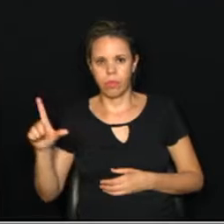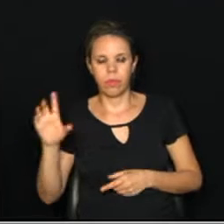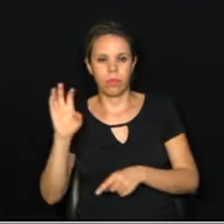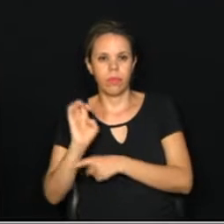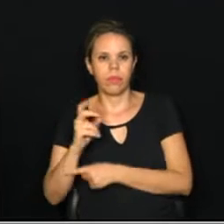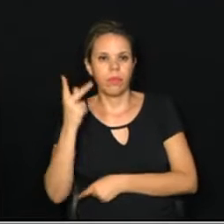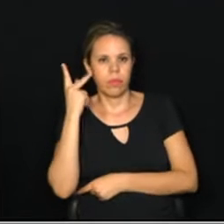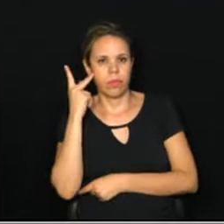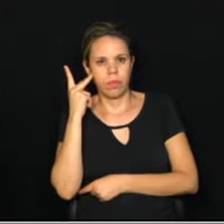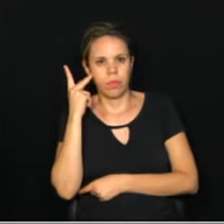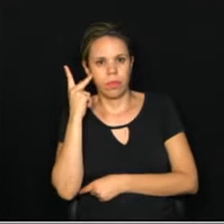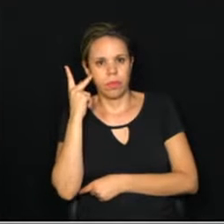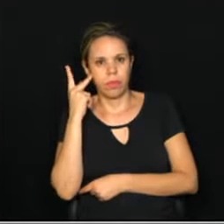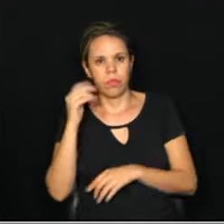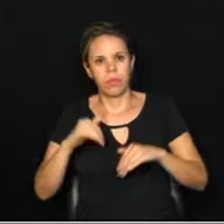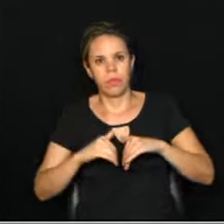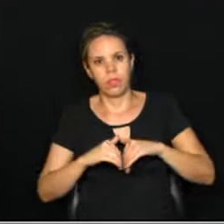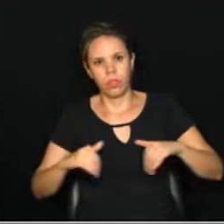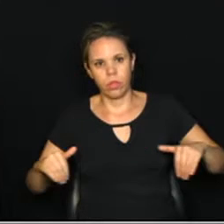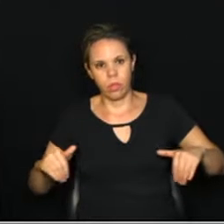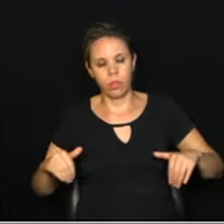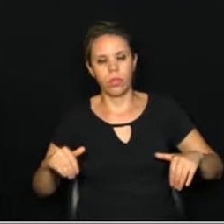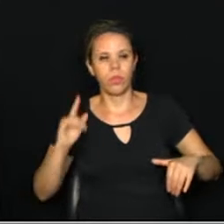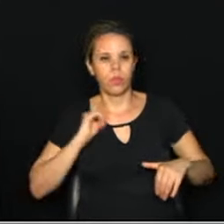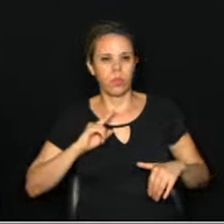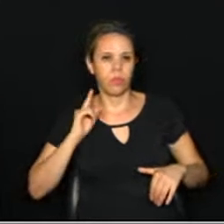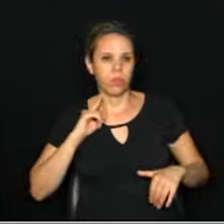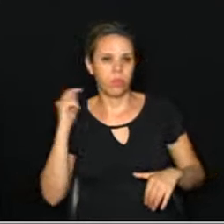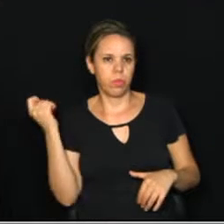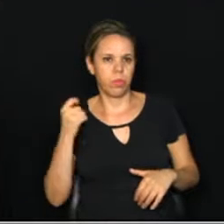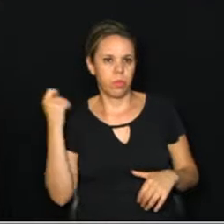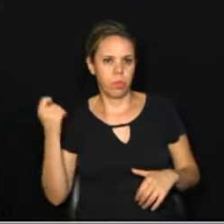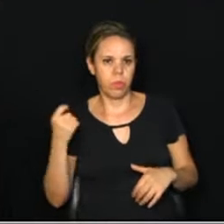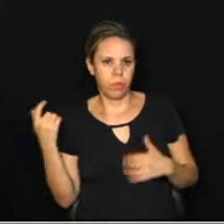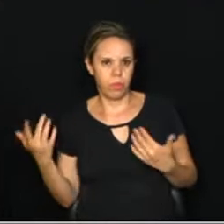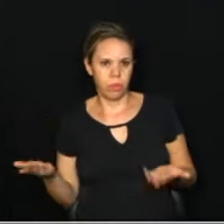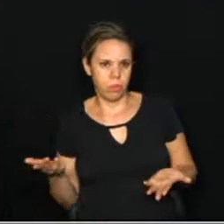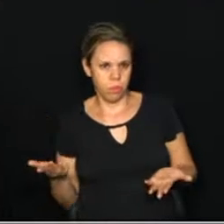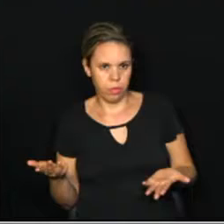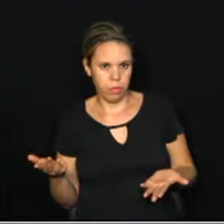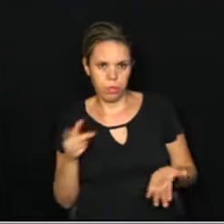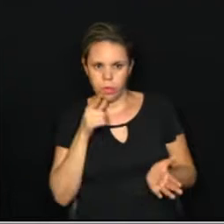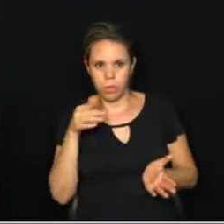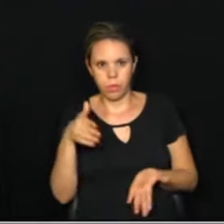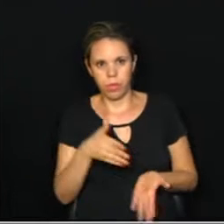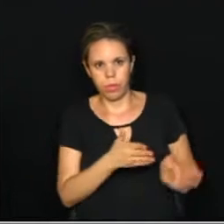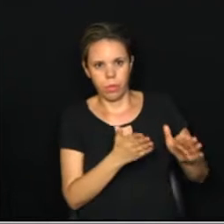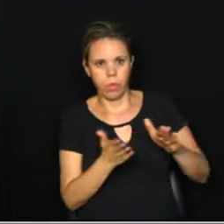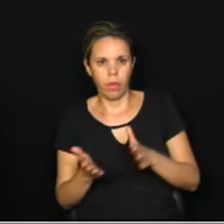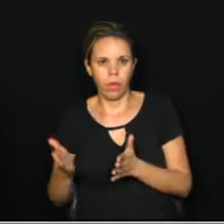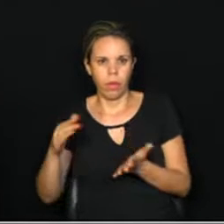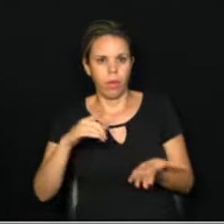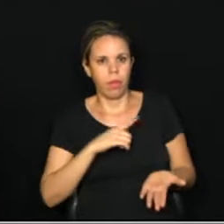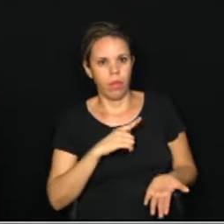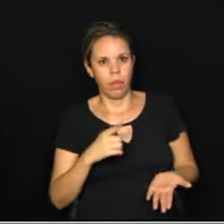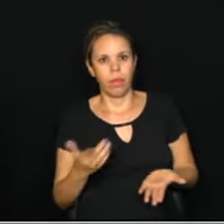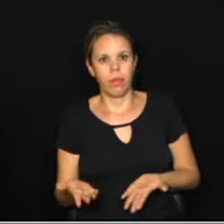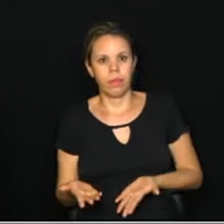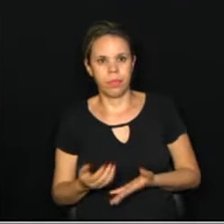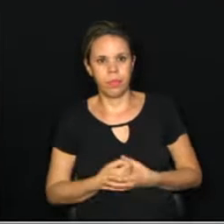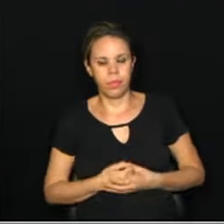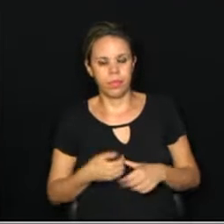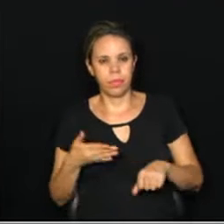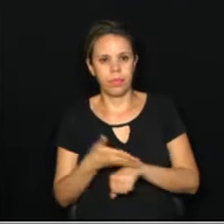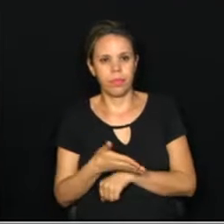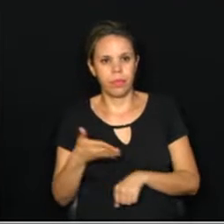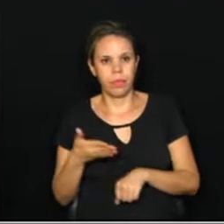São Paulo, divisa ali com o sul de Minas Gerais. A nossa bacia hidrográfica, ela tem a participação